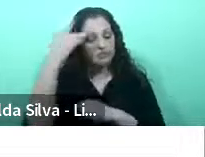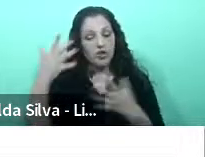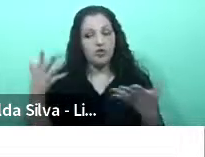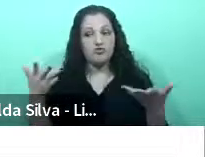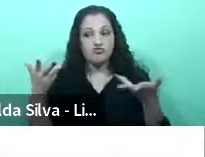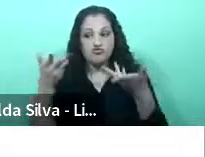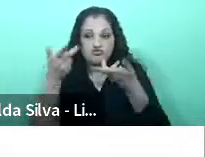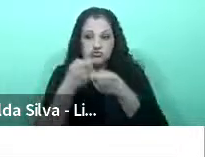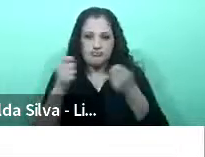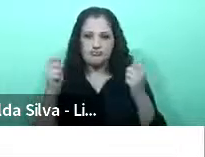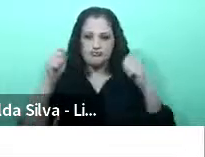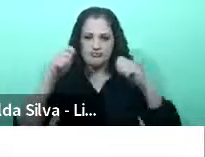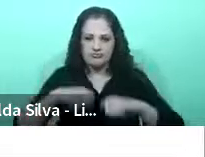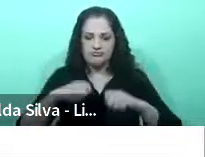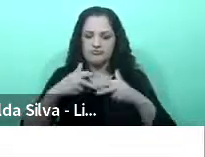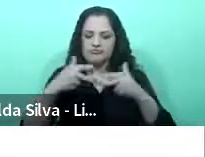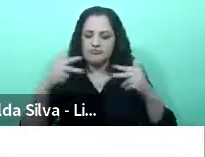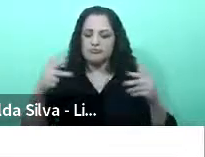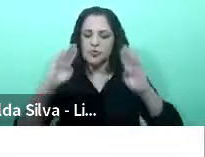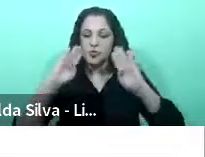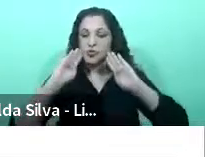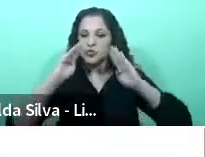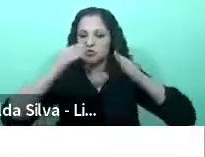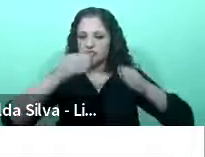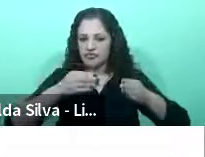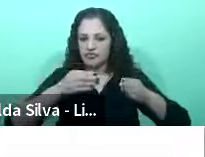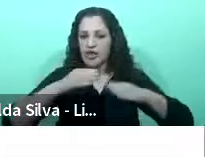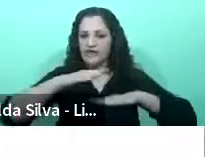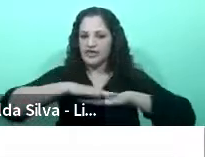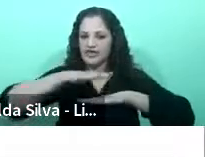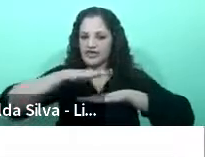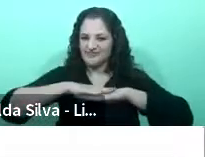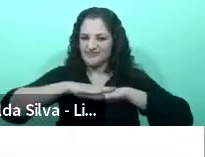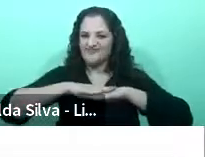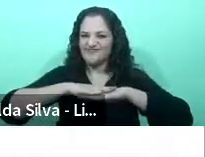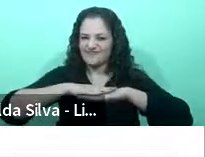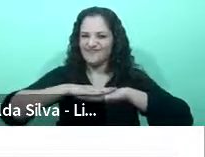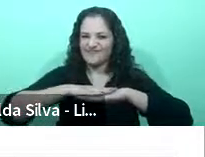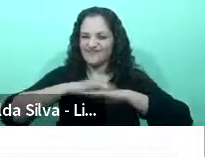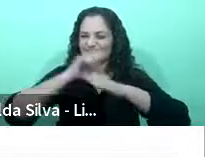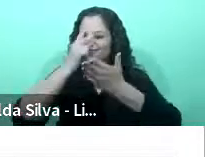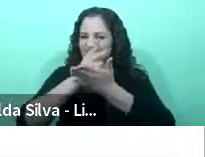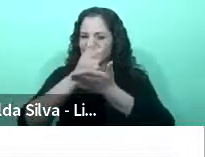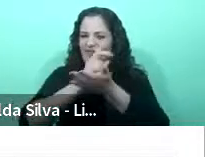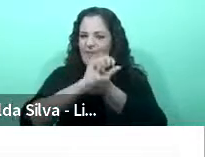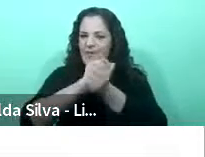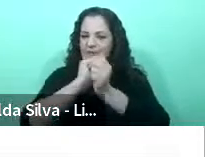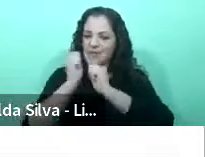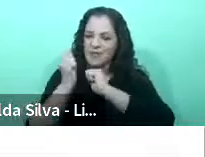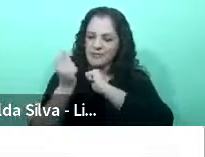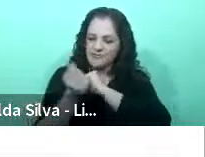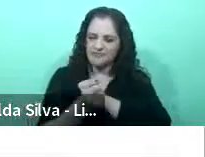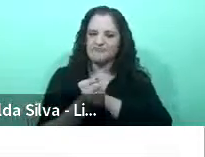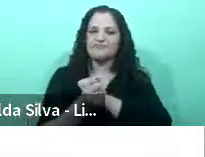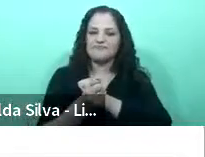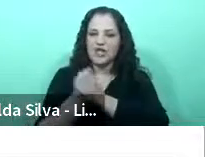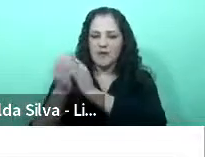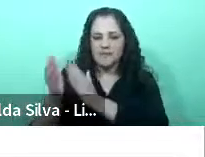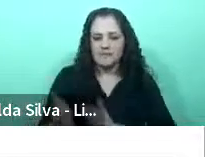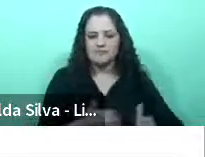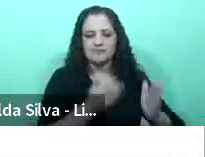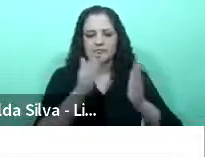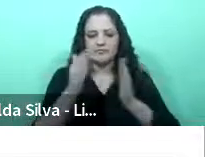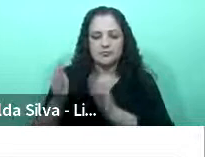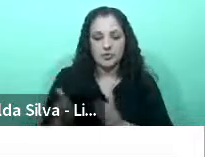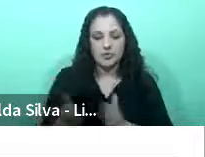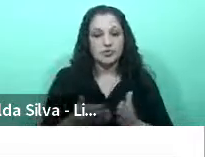e competências que são voltadas ao fazer, cada vez mais aprimorado no âmbito da produção de bens,